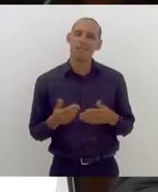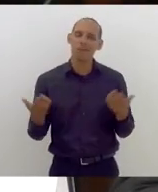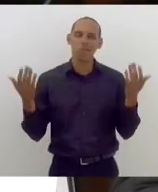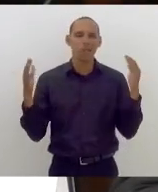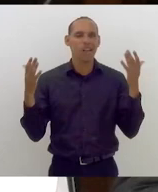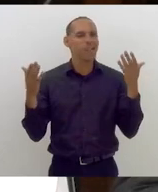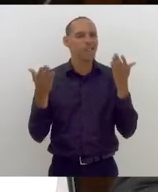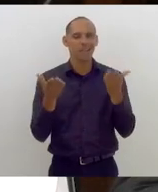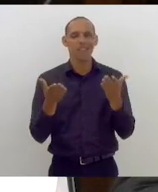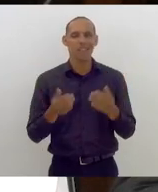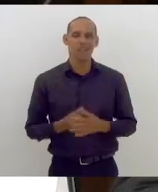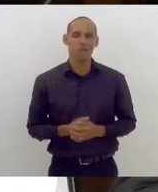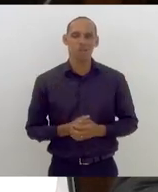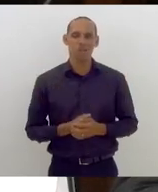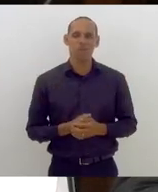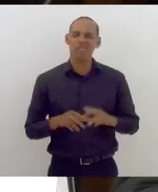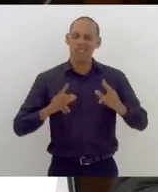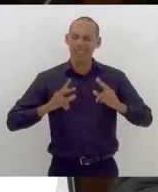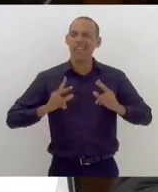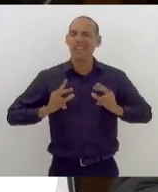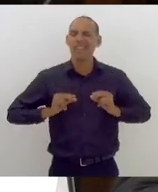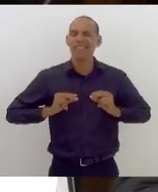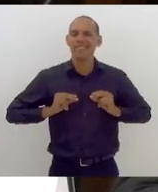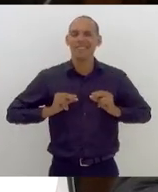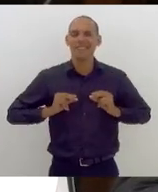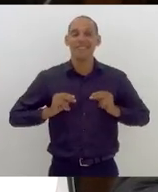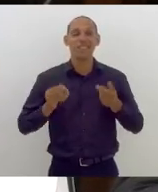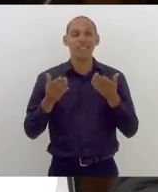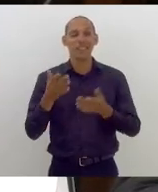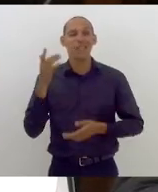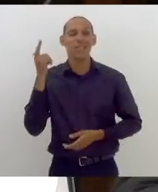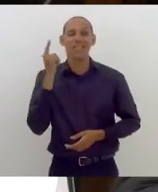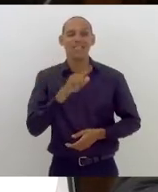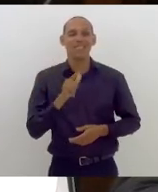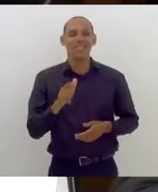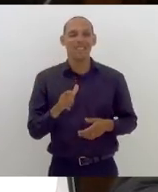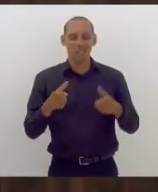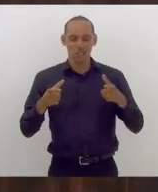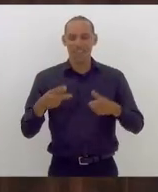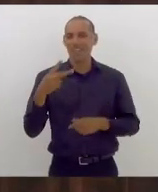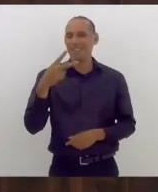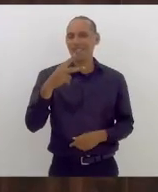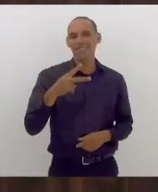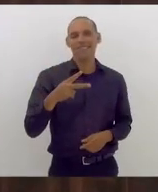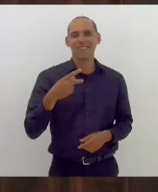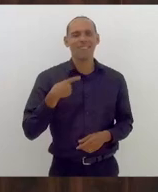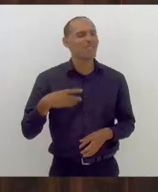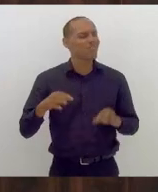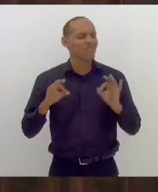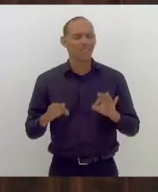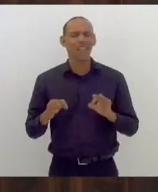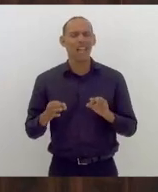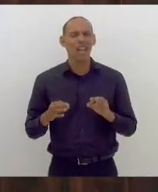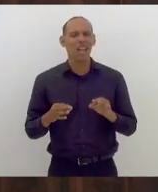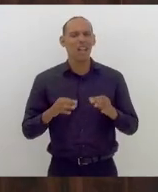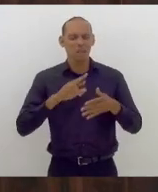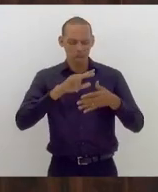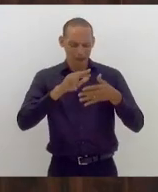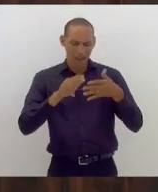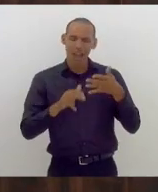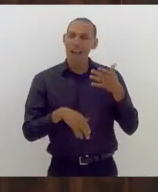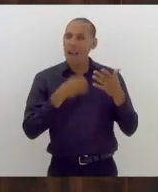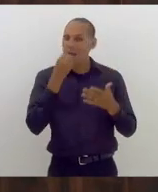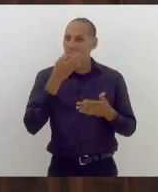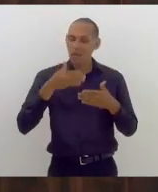parabéns a você, você é merecedor disso, você conquistou esse seu espaço, tenho certeza que tem muitas coisas boas na sua carreira